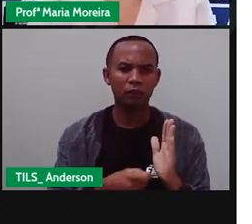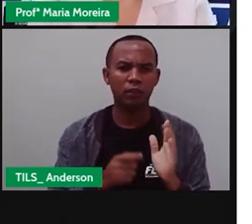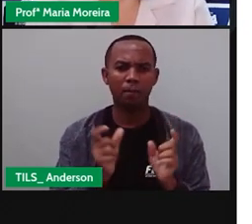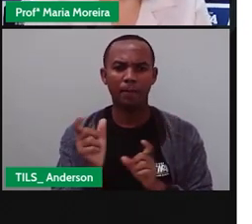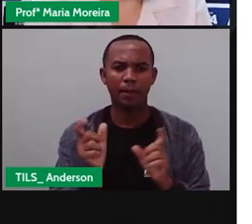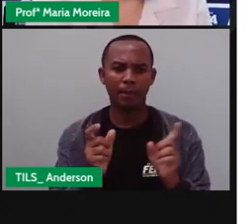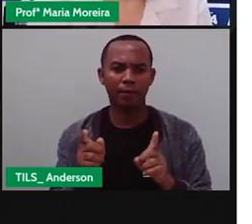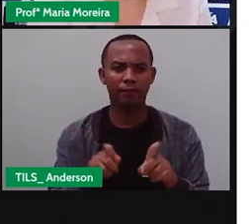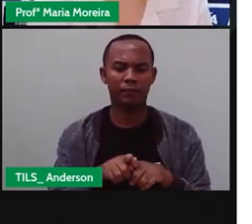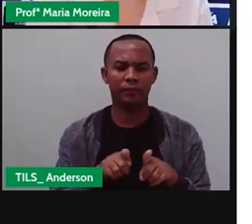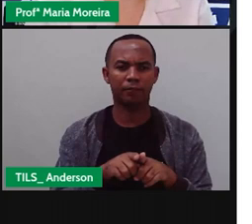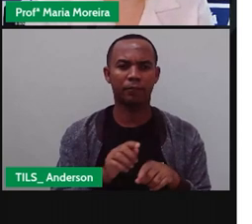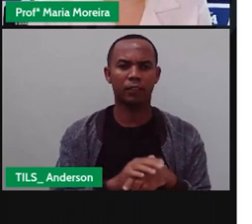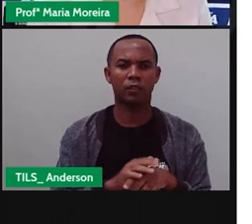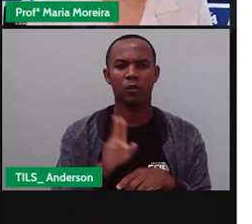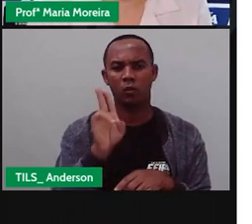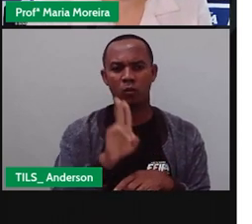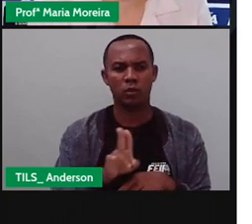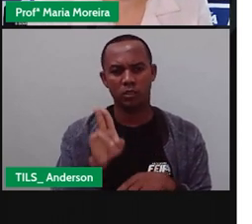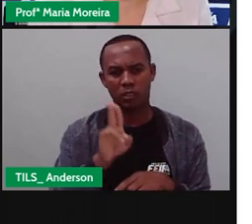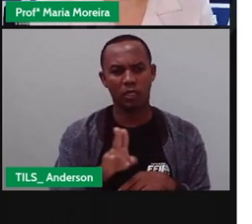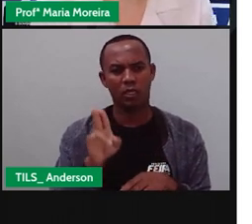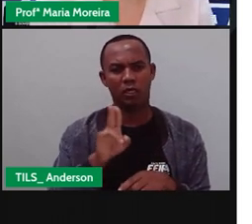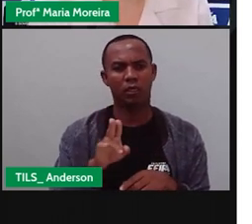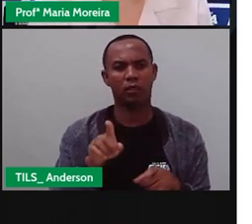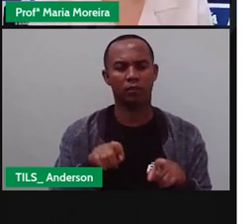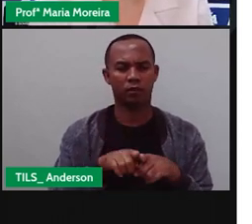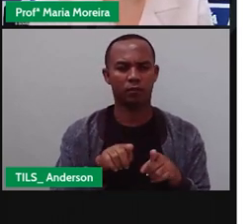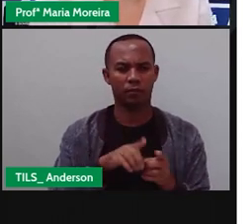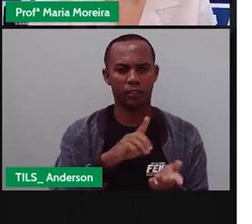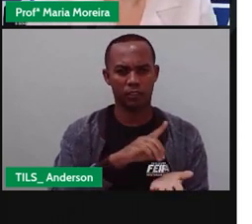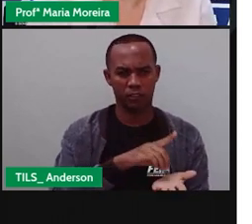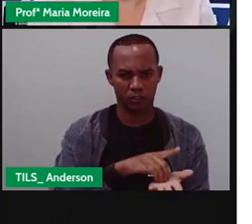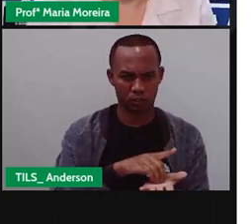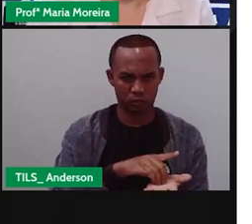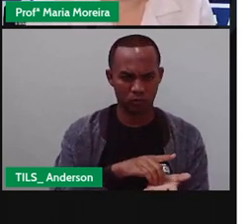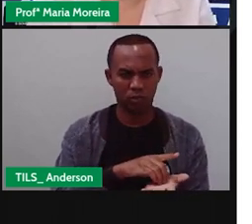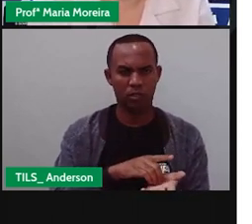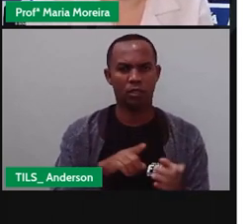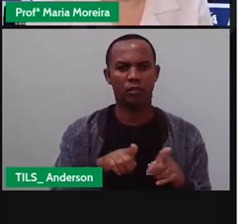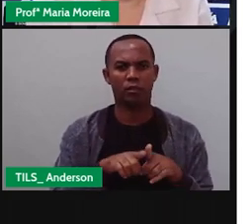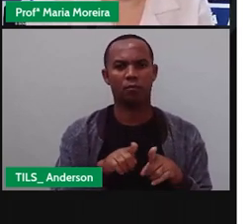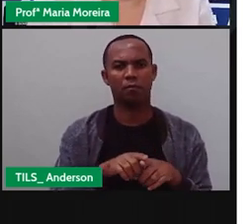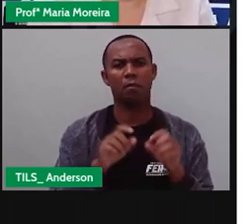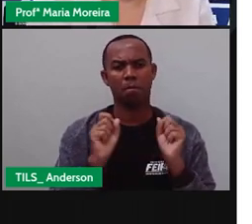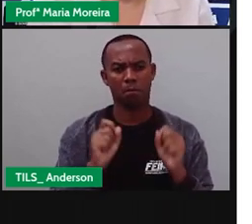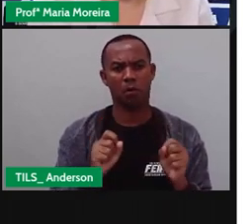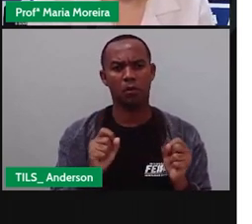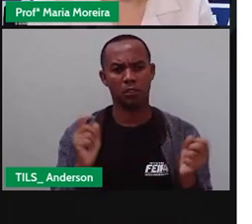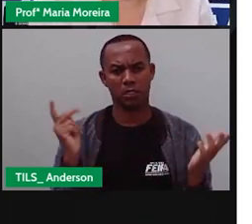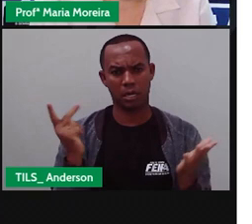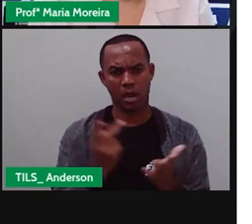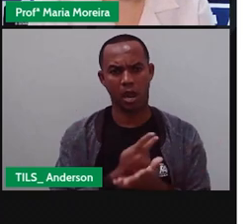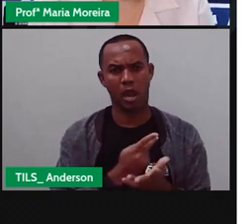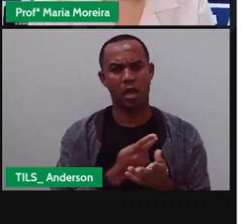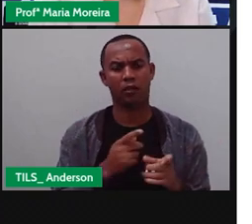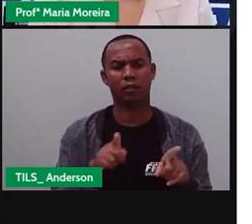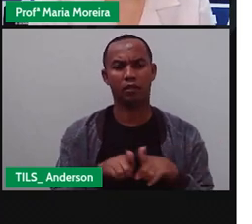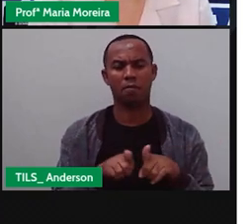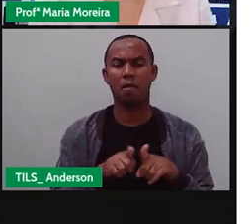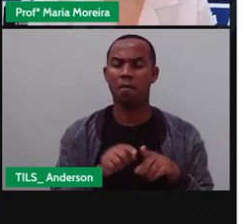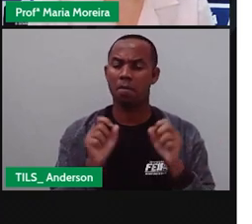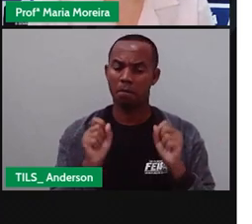A gente pode utilizar o dicionário, a gente pode pesquisar a escrita da palavra na internet. Errar? Pode. Pode escrever errado?